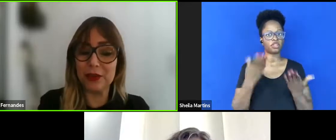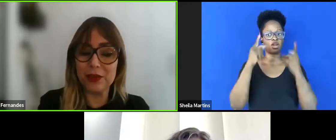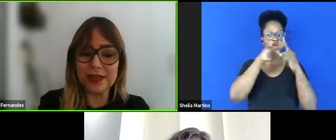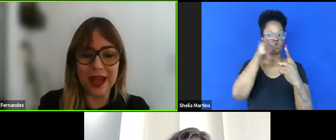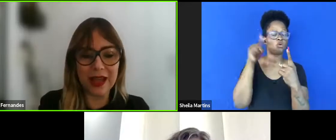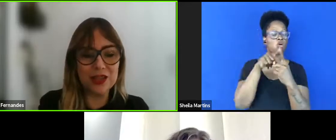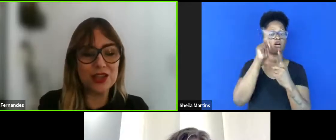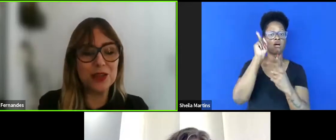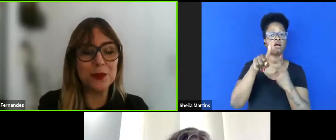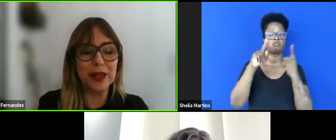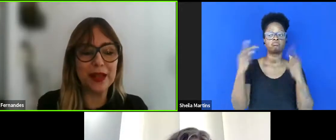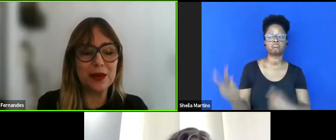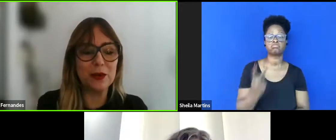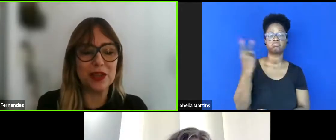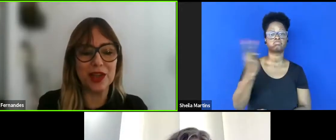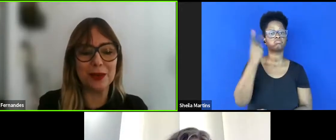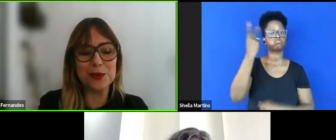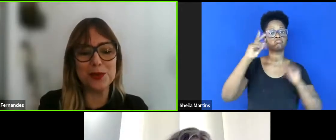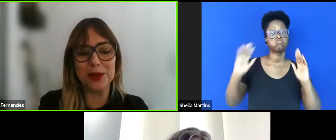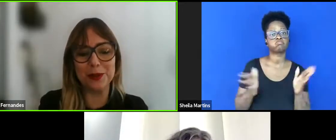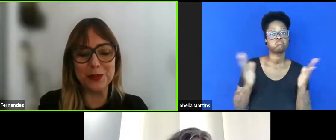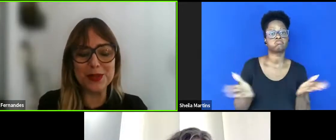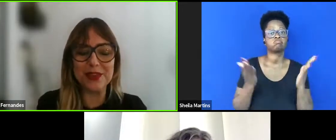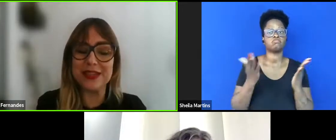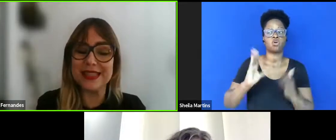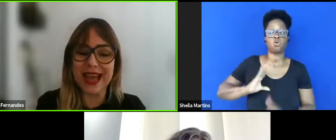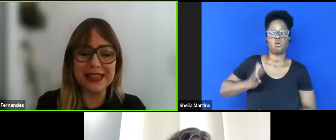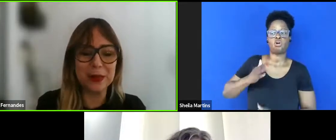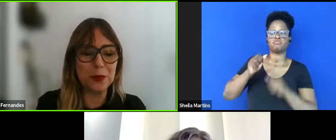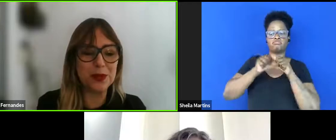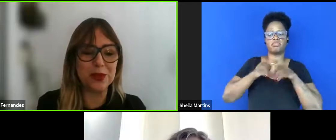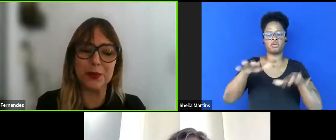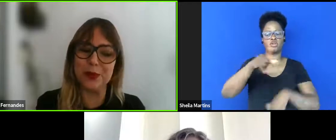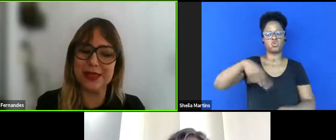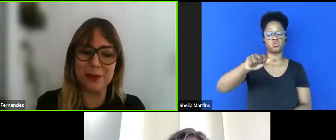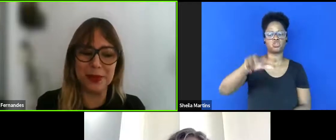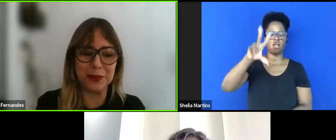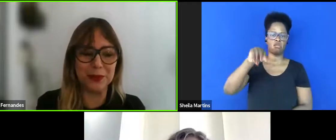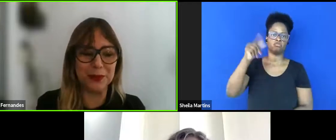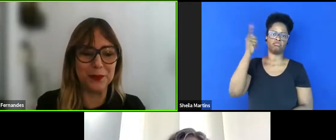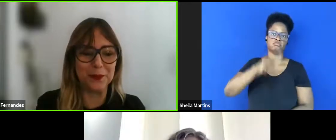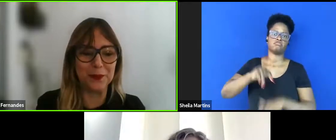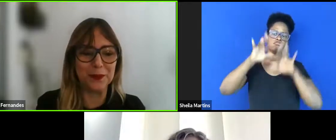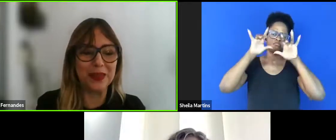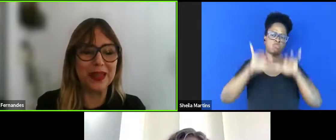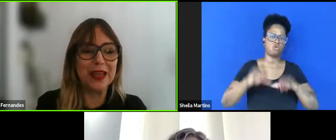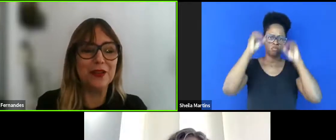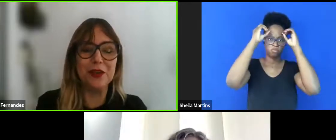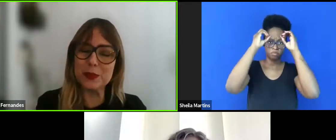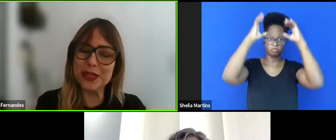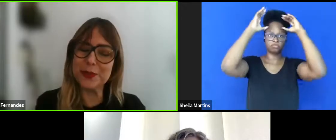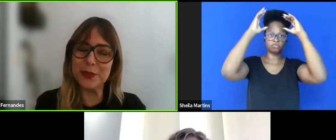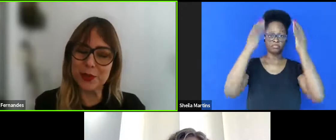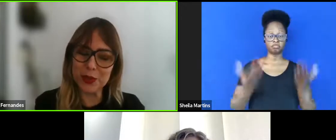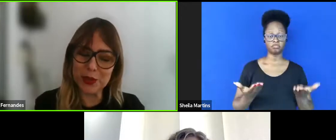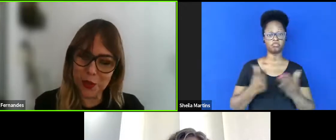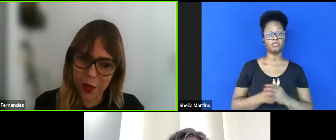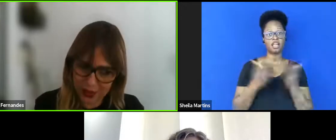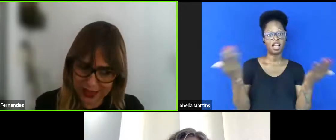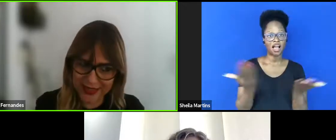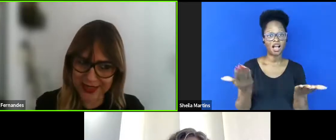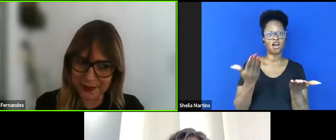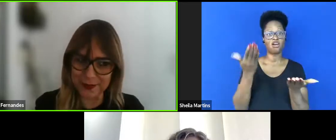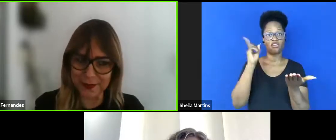é valorizar, estimular e encorajar nossos alunos a avançarem na produção do conhecimento. Vamos às